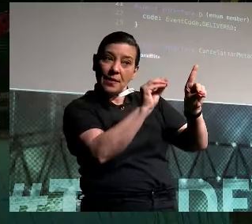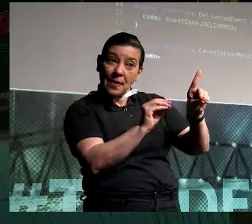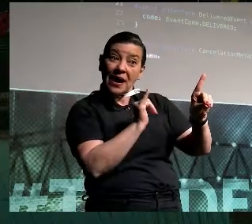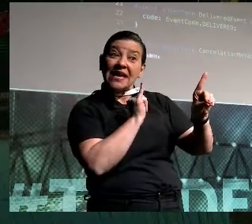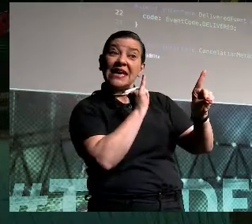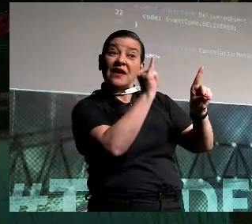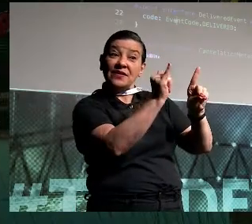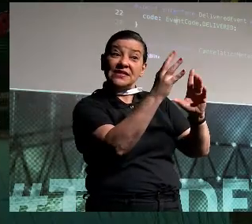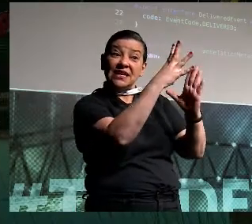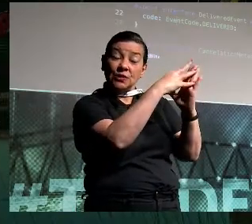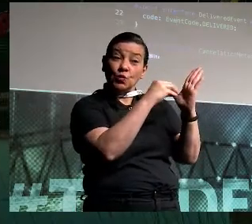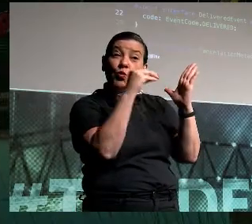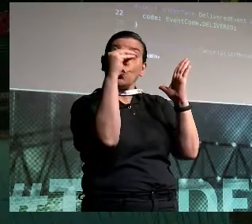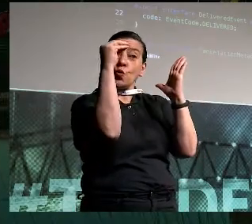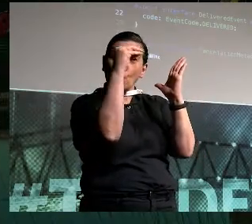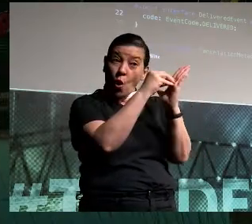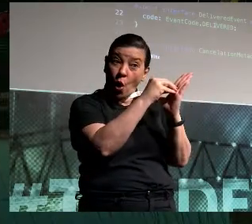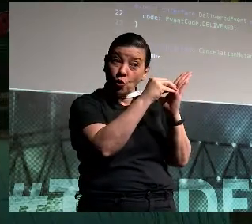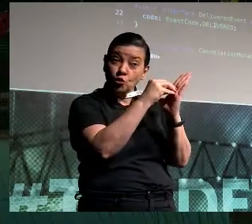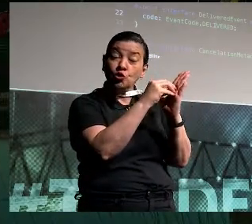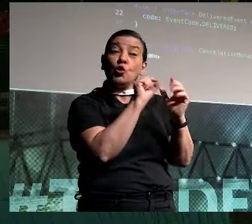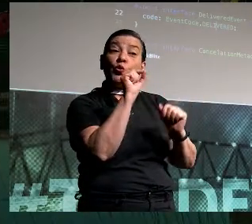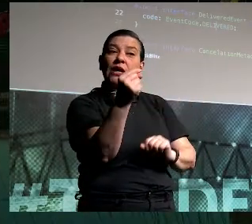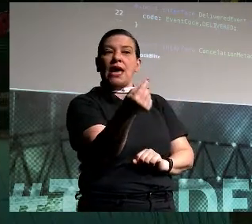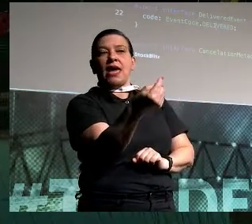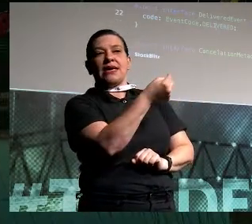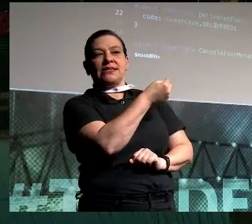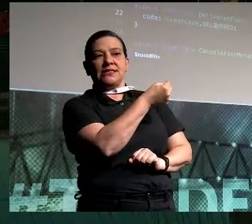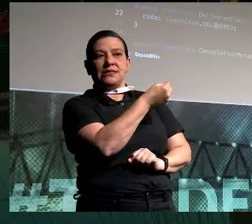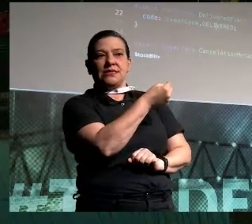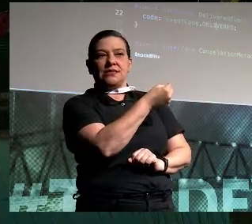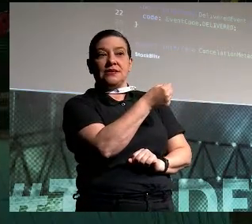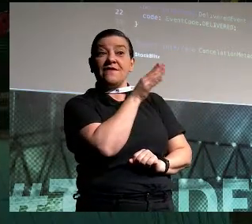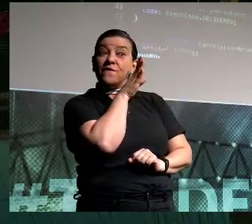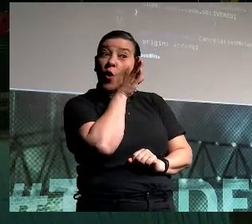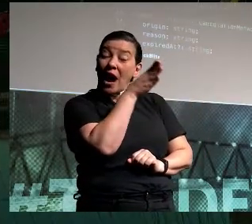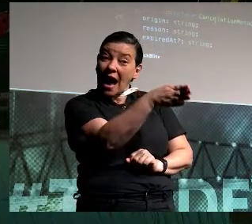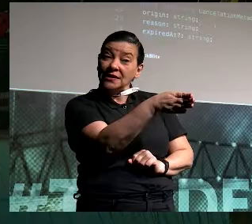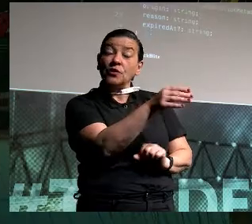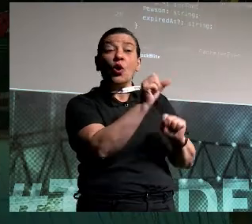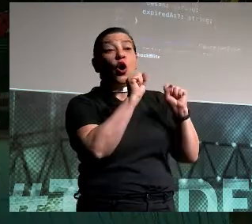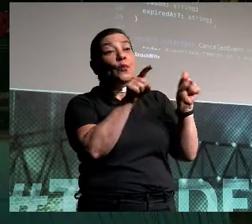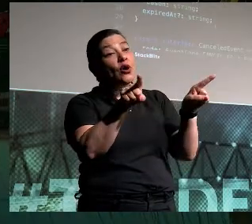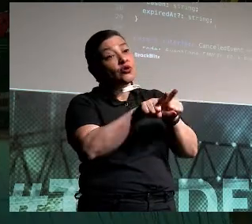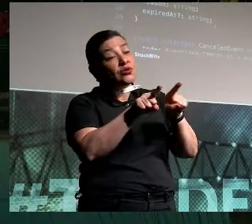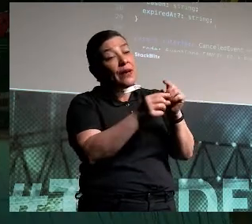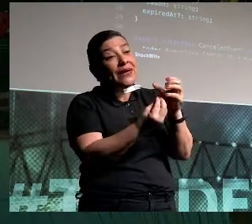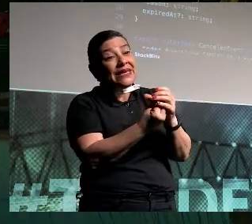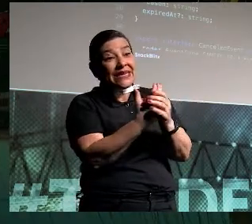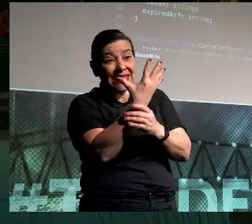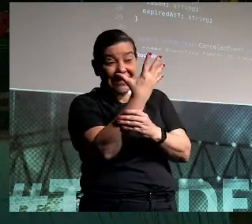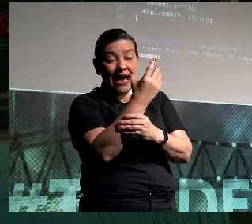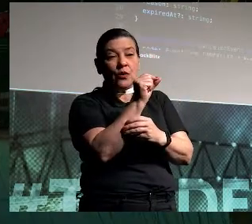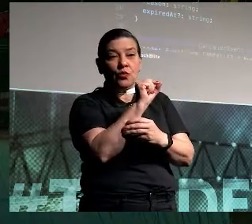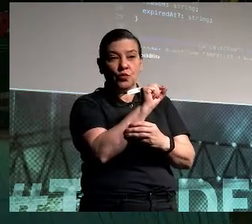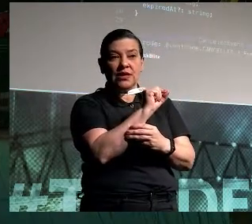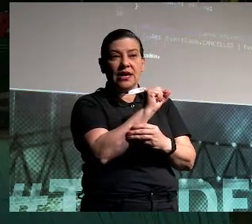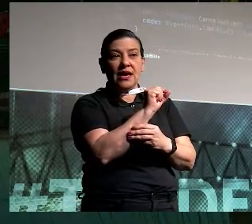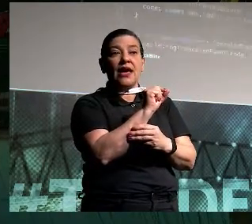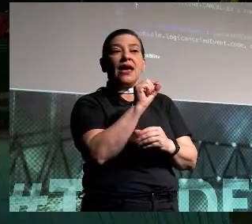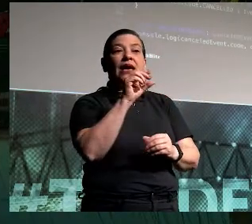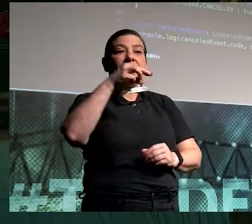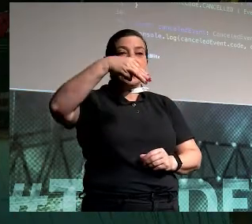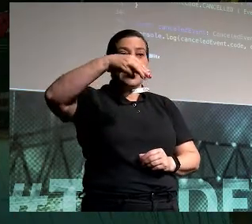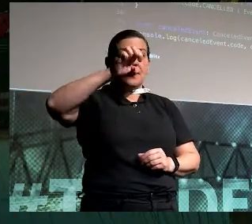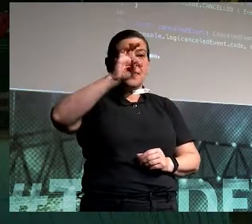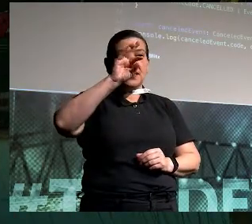é um event code qualquer, é esse event code específico. Assim como eu posso vir criar um cancellation metadata aqui e fazer a